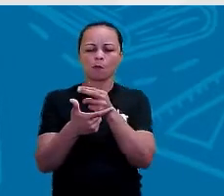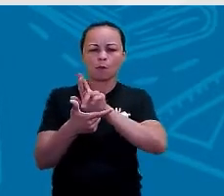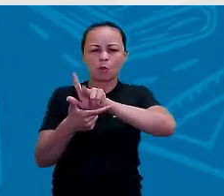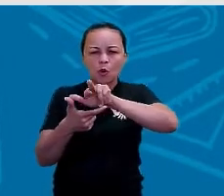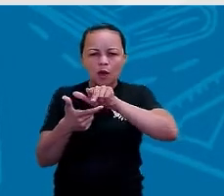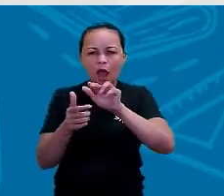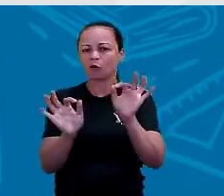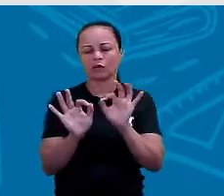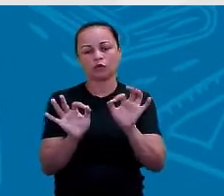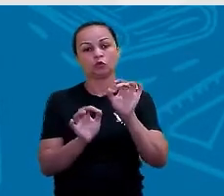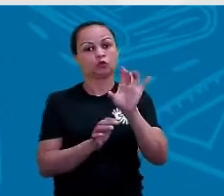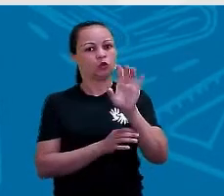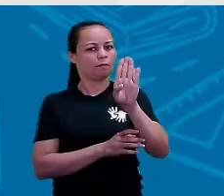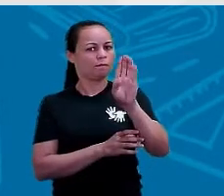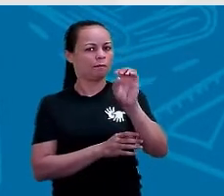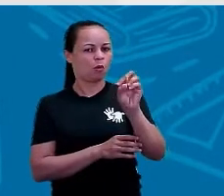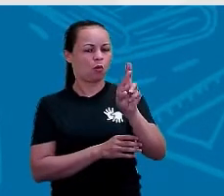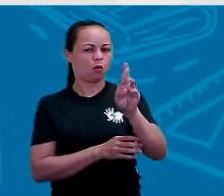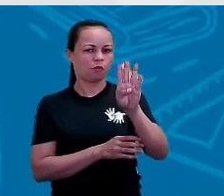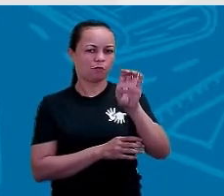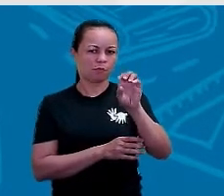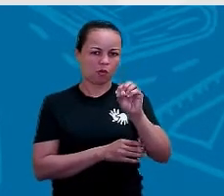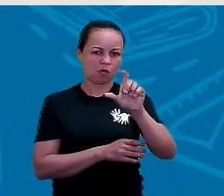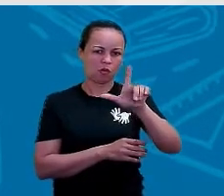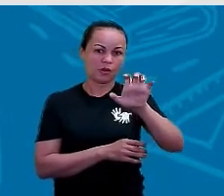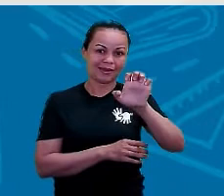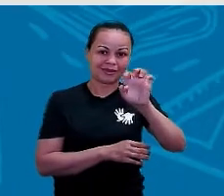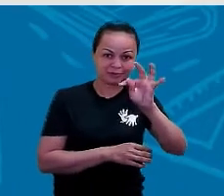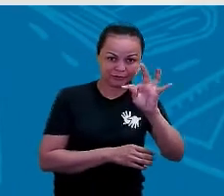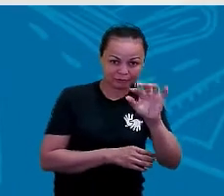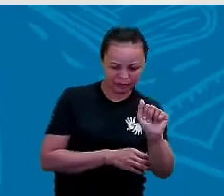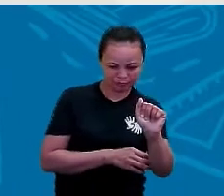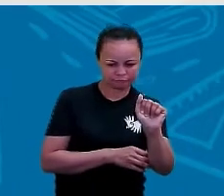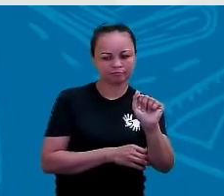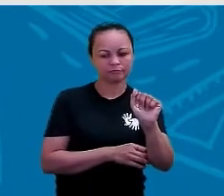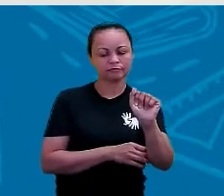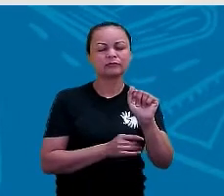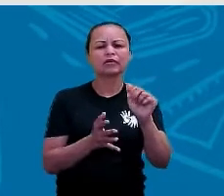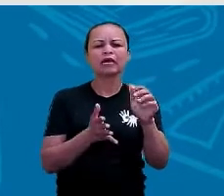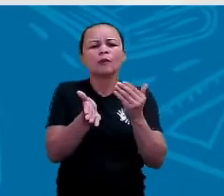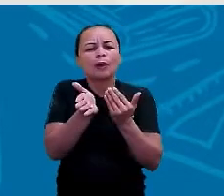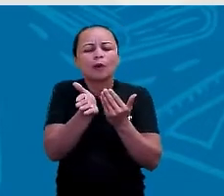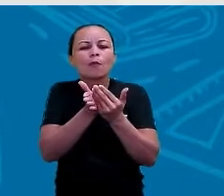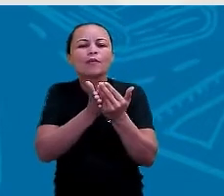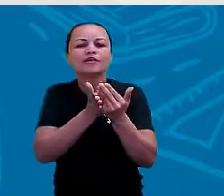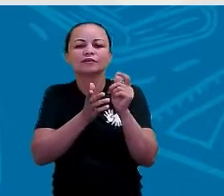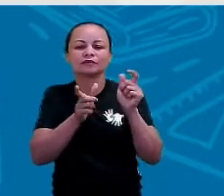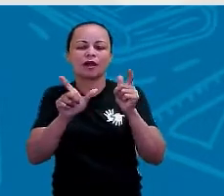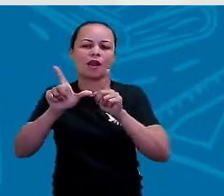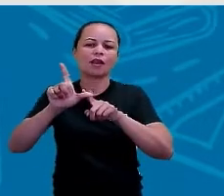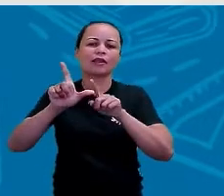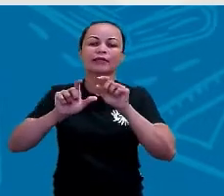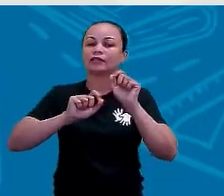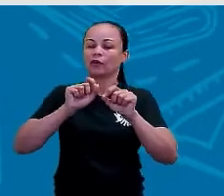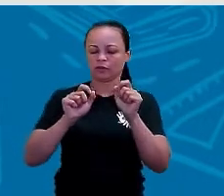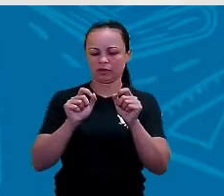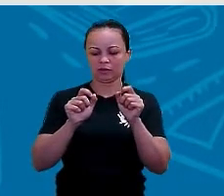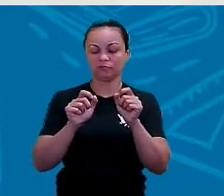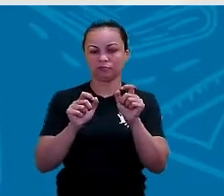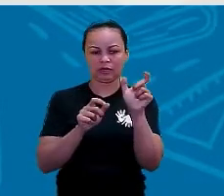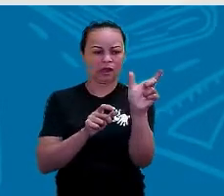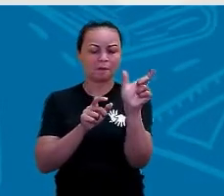borboleta. Qual a letra inicial? Nós falamos as letrinhas que compõem a palavra